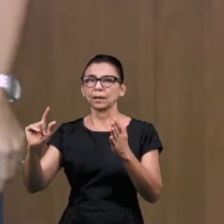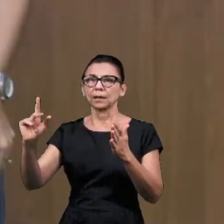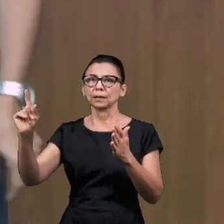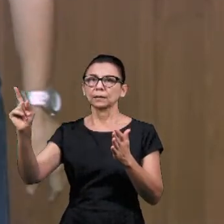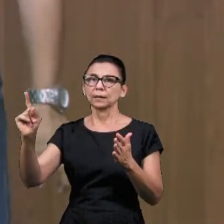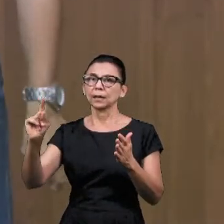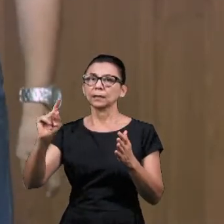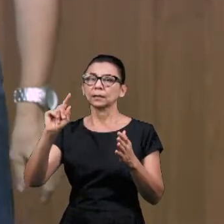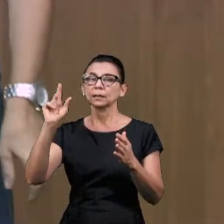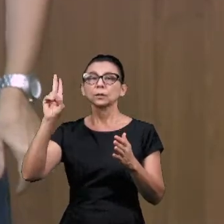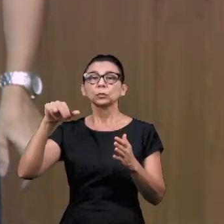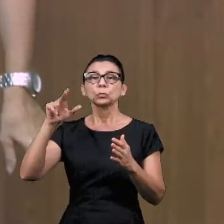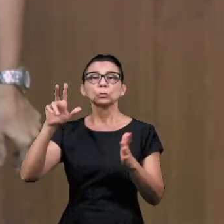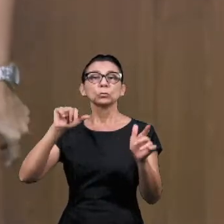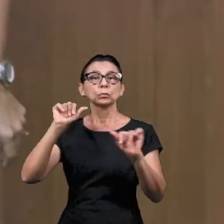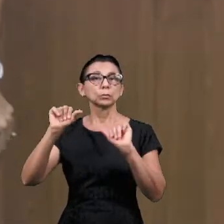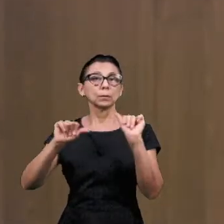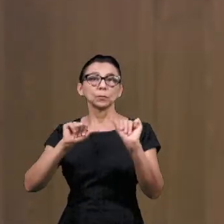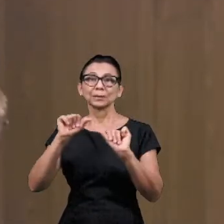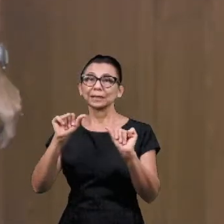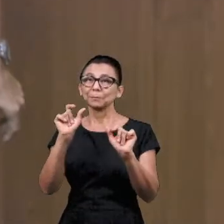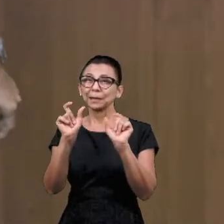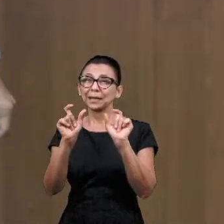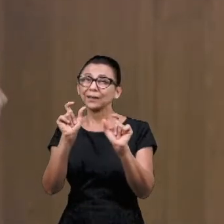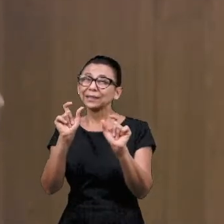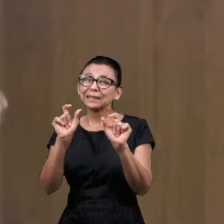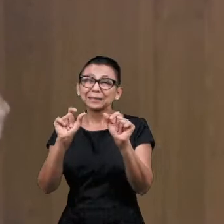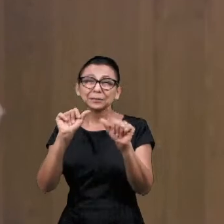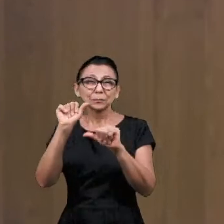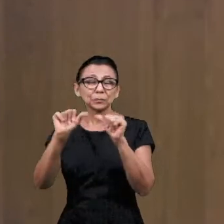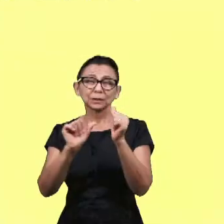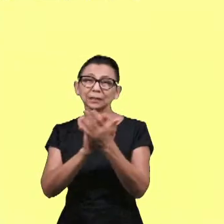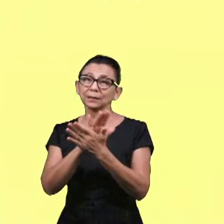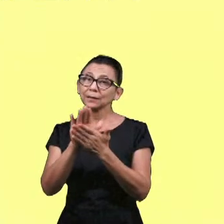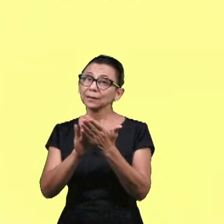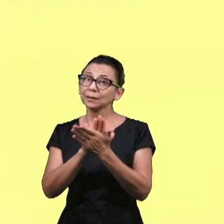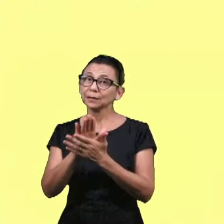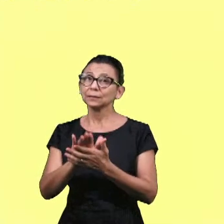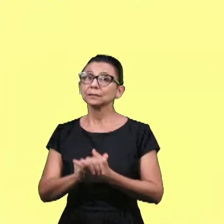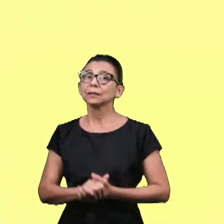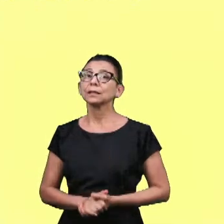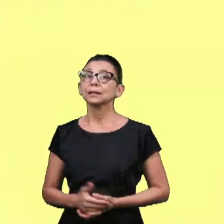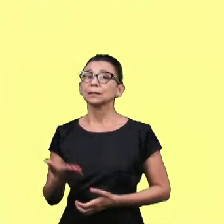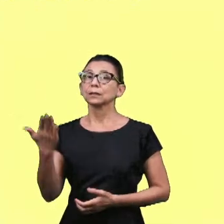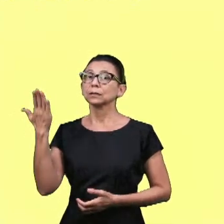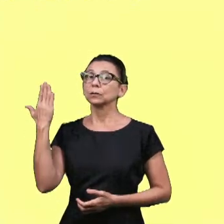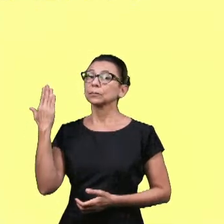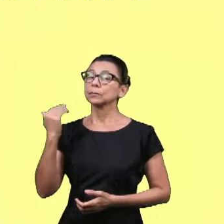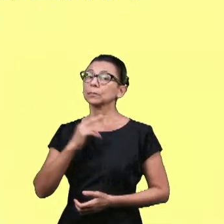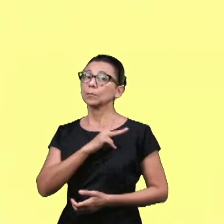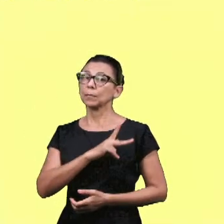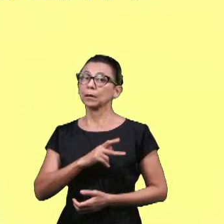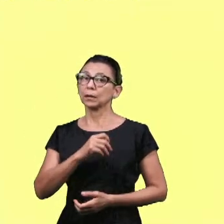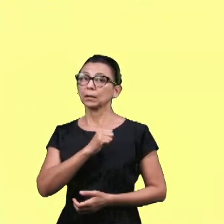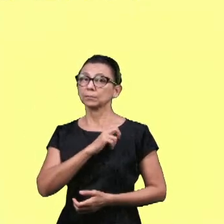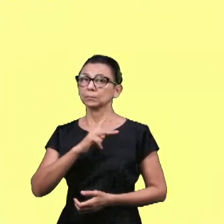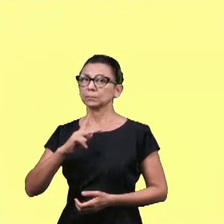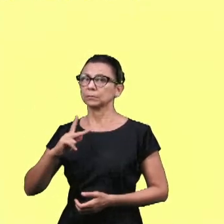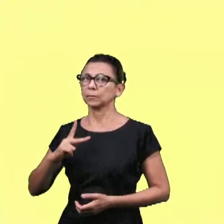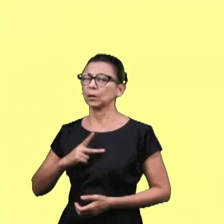não muda. O apóstolo Paulo já nos advertiu, já nos alertou sobre essas pessoas